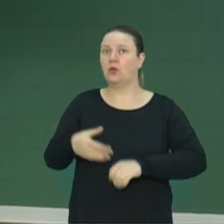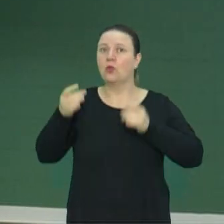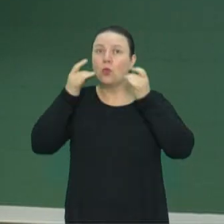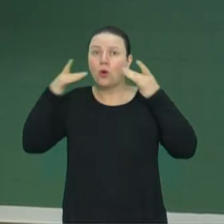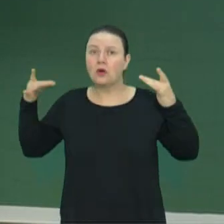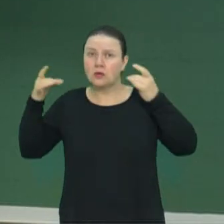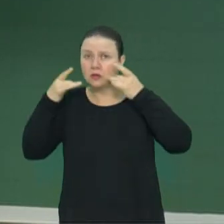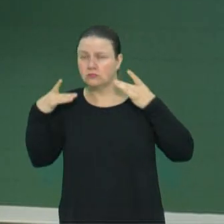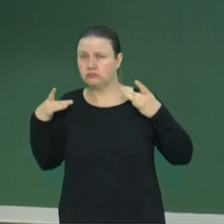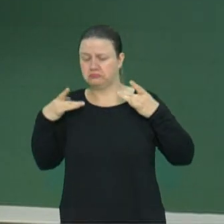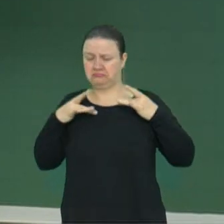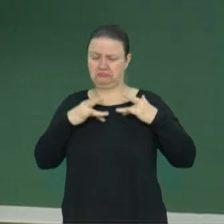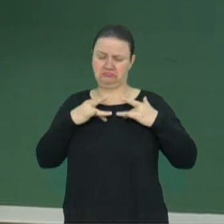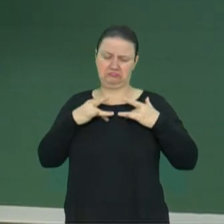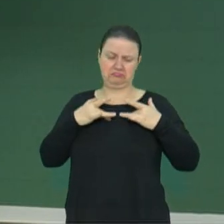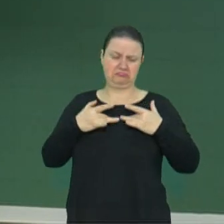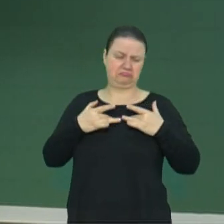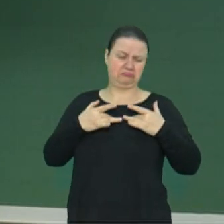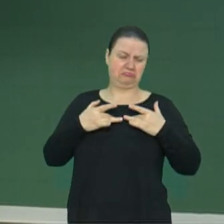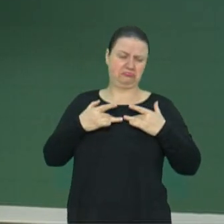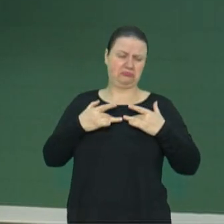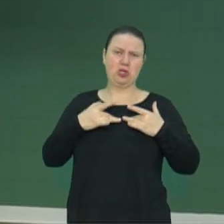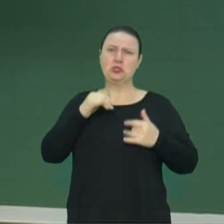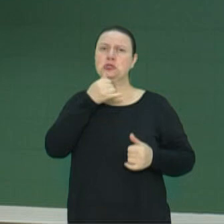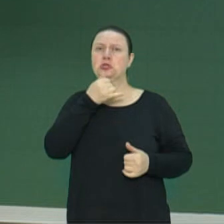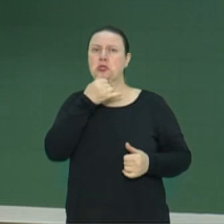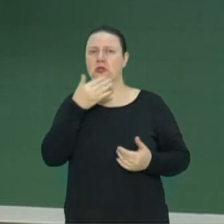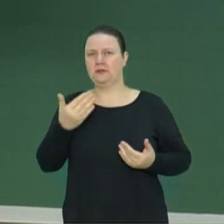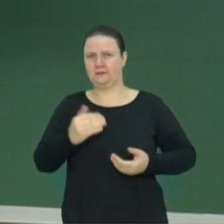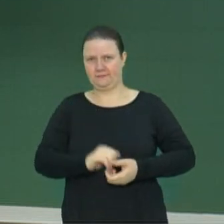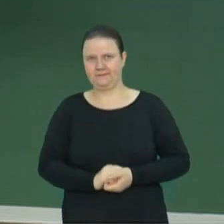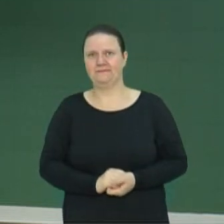o gaturro, está haciendo falta.